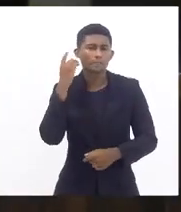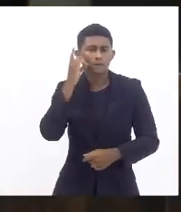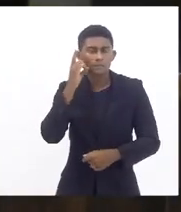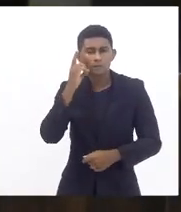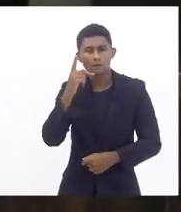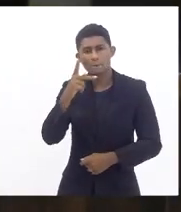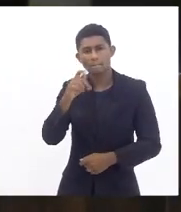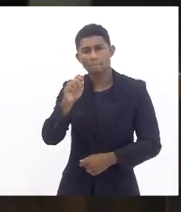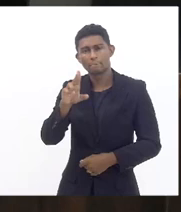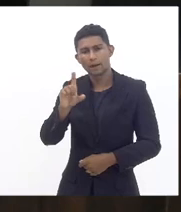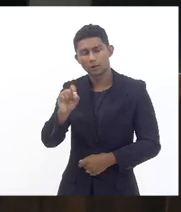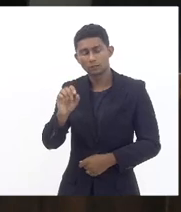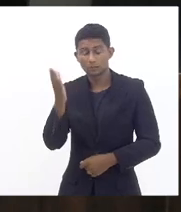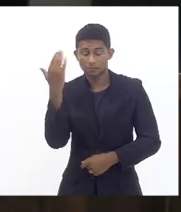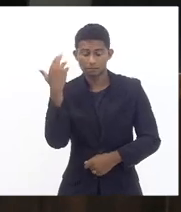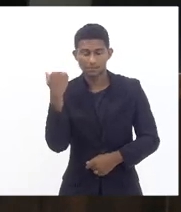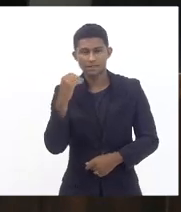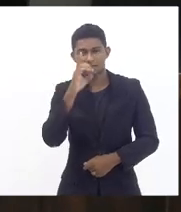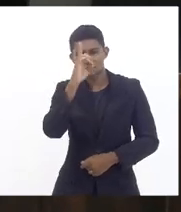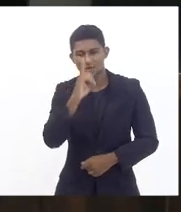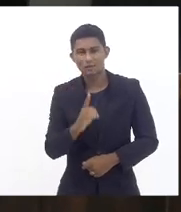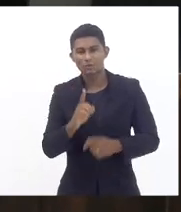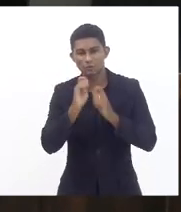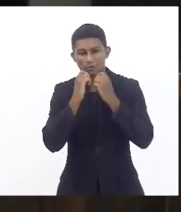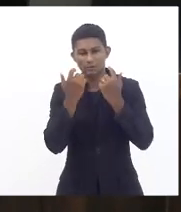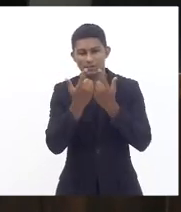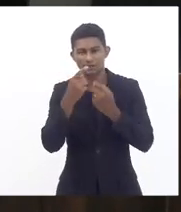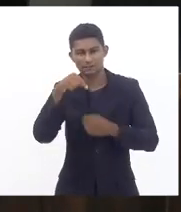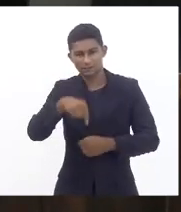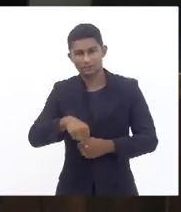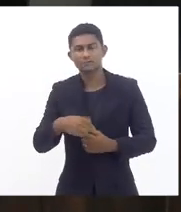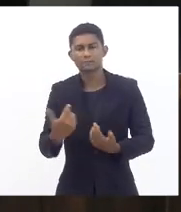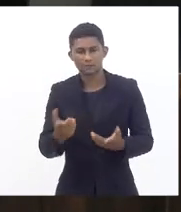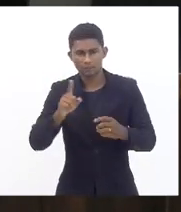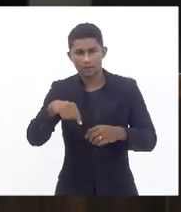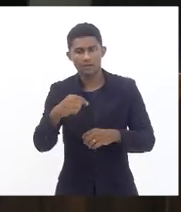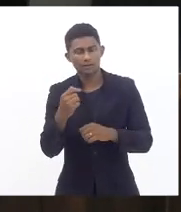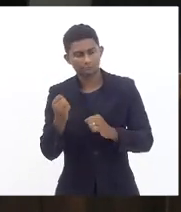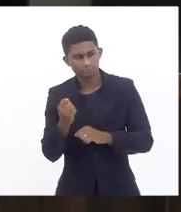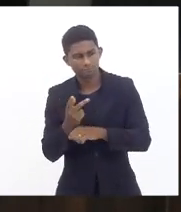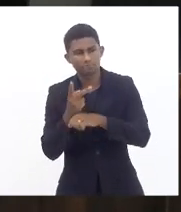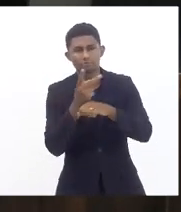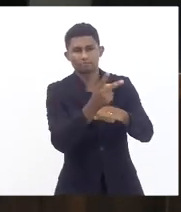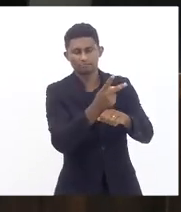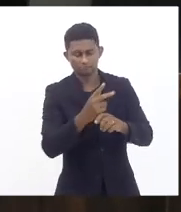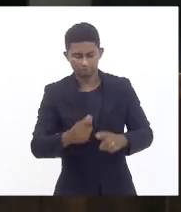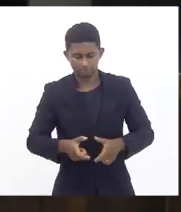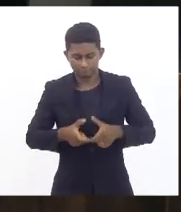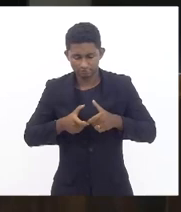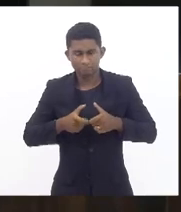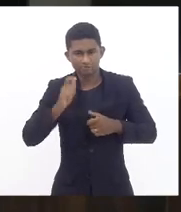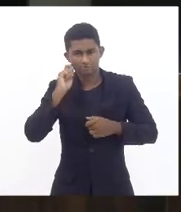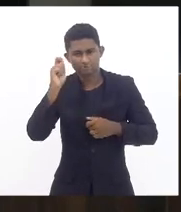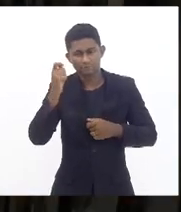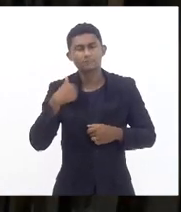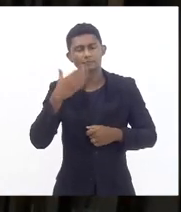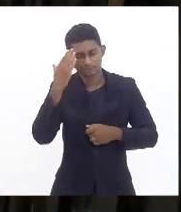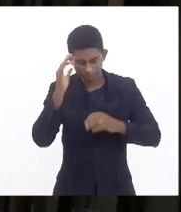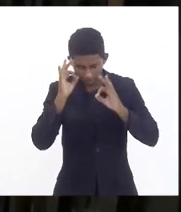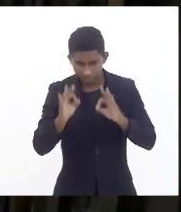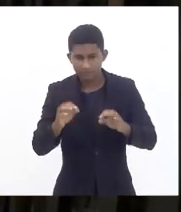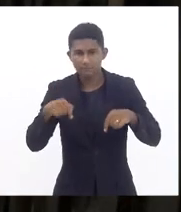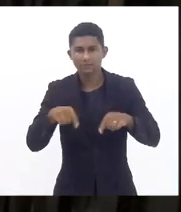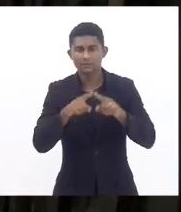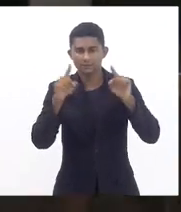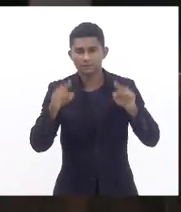foi diretor com ele. Então, é uma justa homenagem, e eu tenho certeza que todos os servidores da Assembleia do Estado também